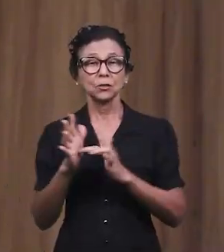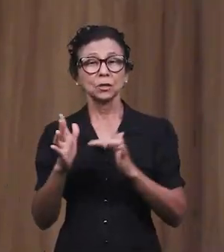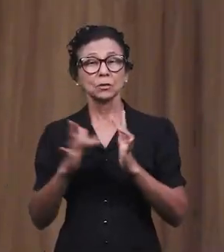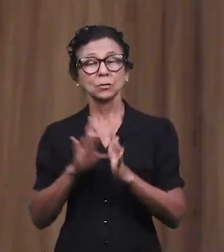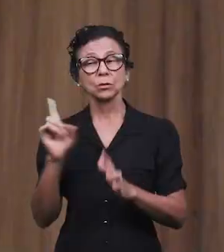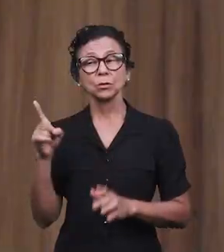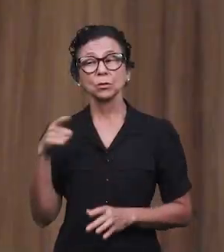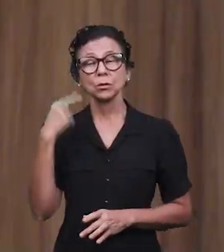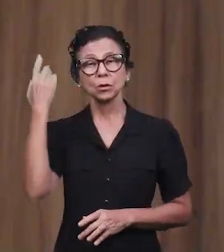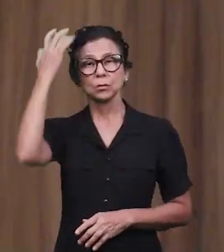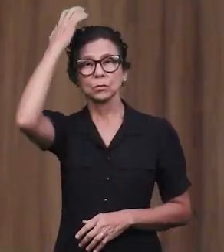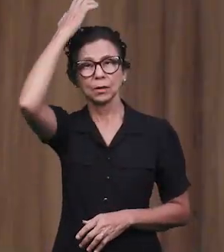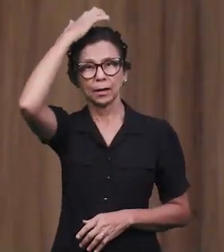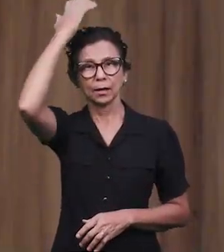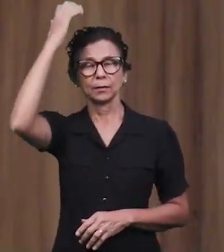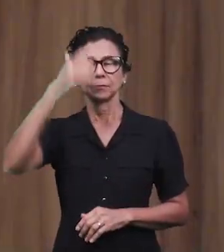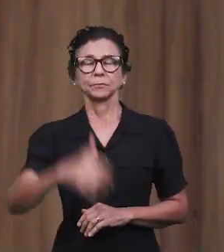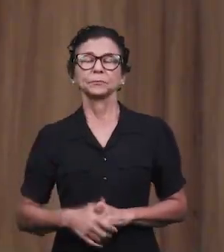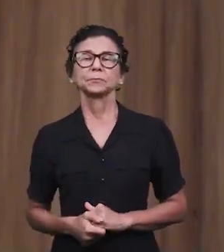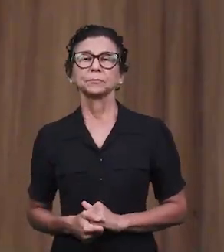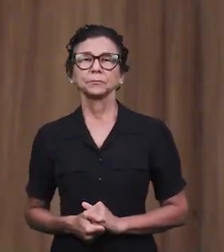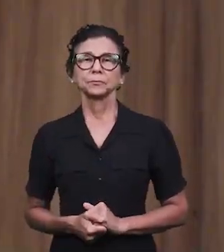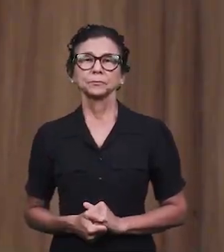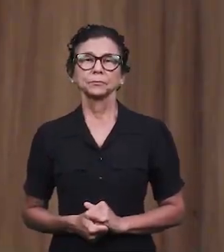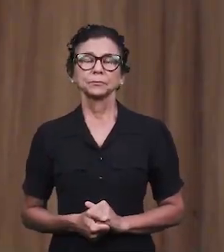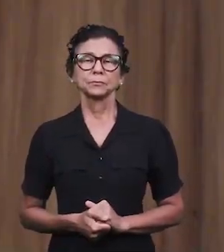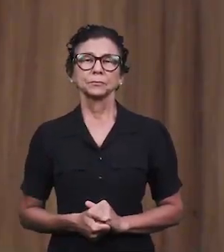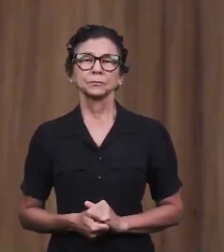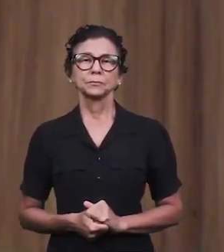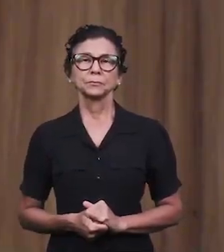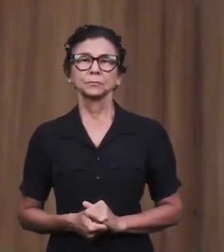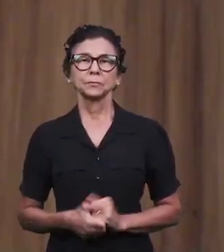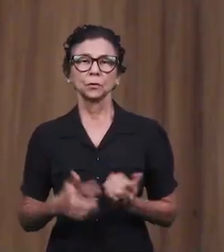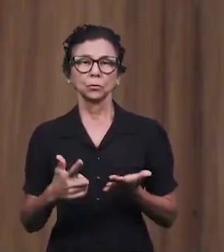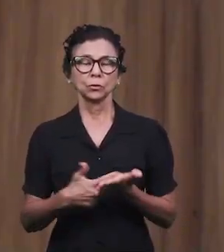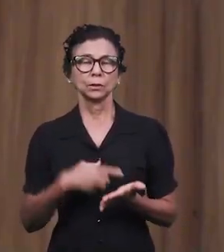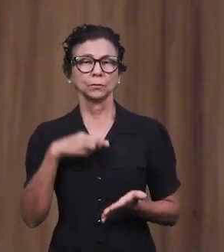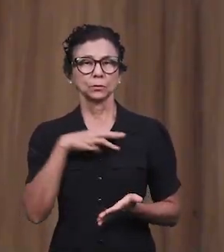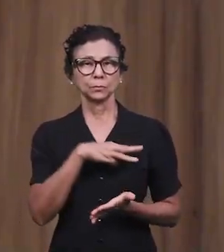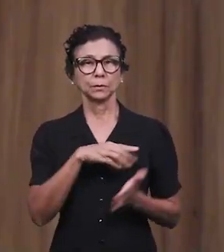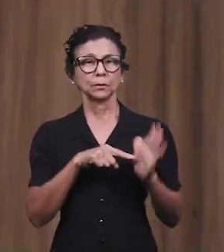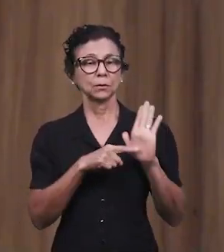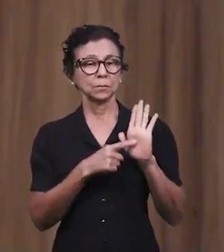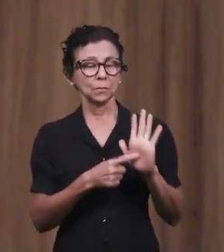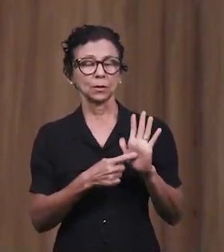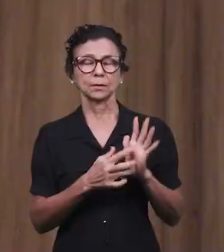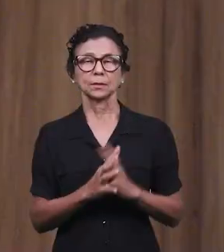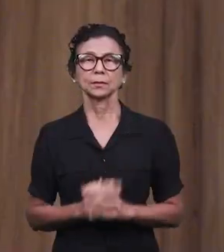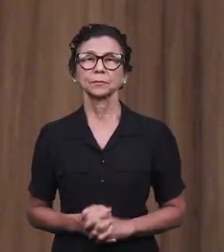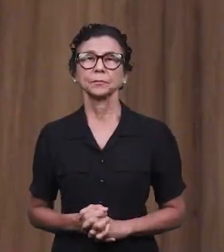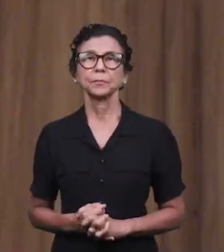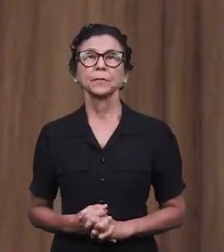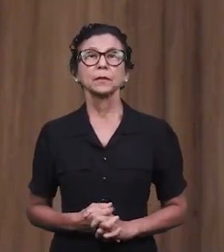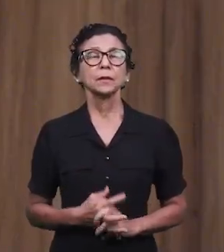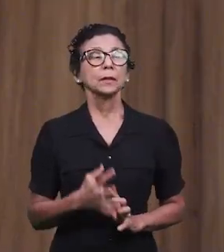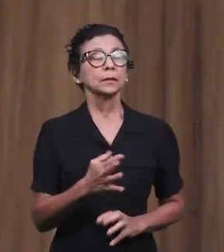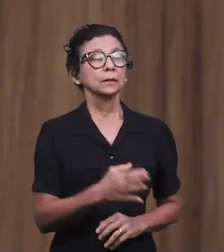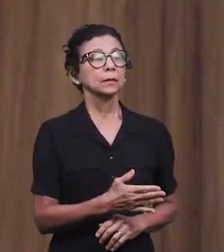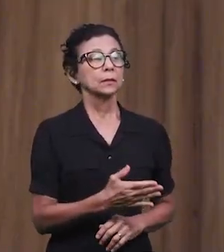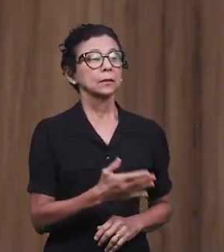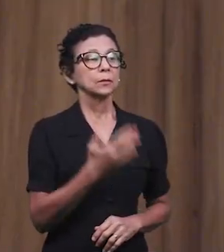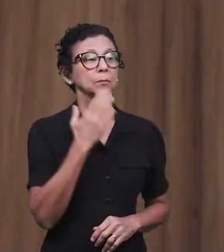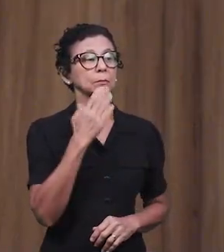descrito aqui. O pastor Marcos agora, ele vai detalhar um pouquinho para nós sobre